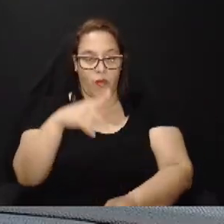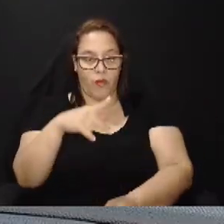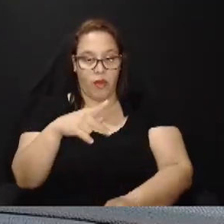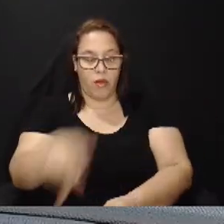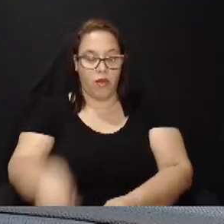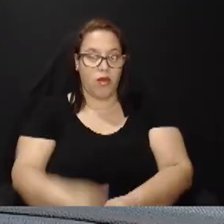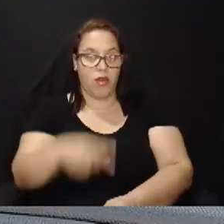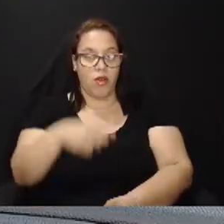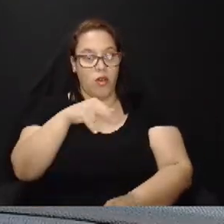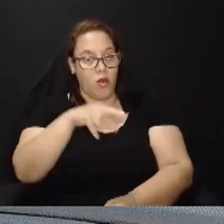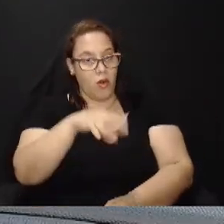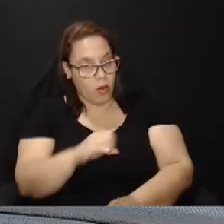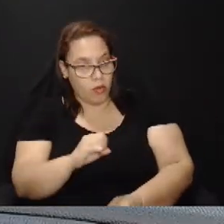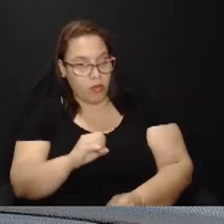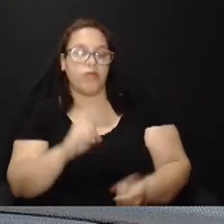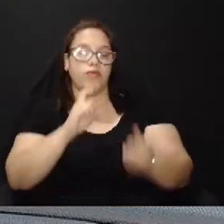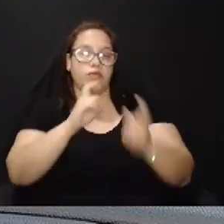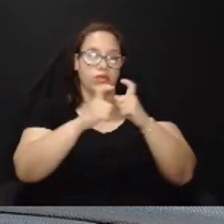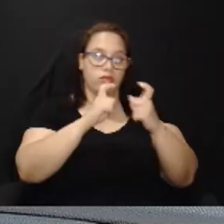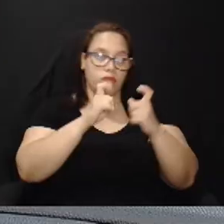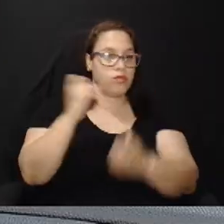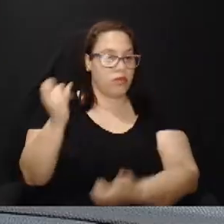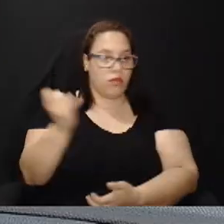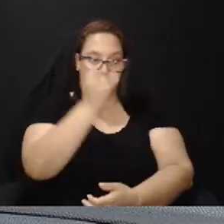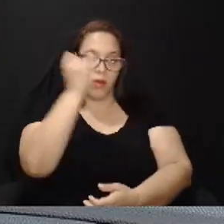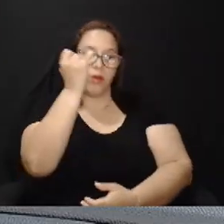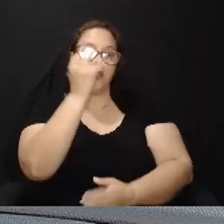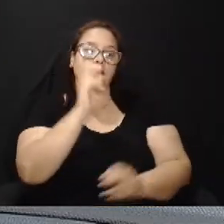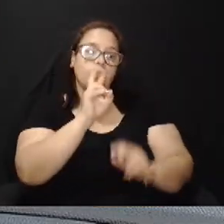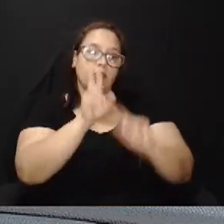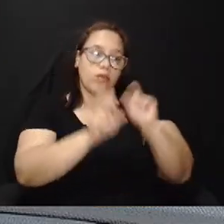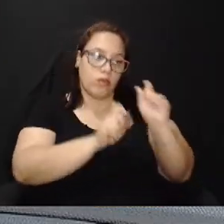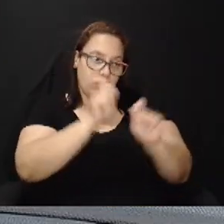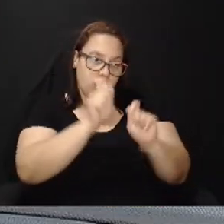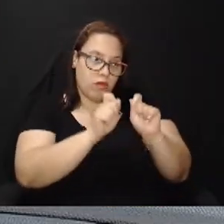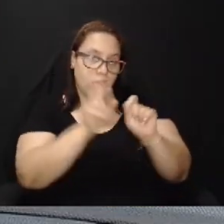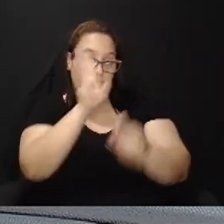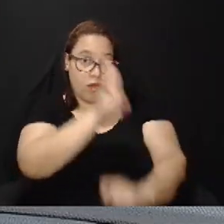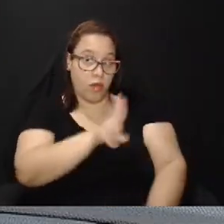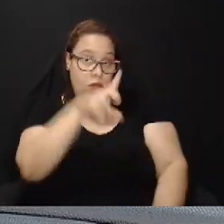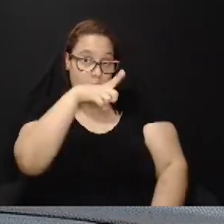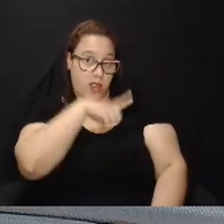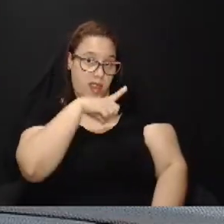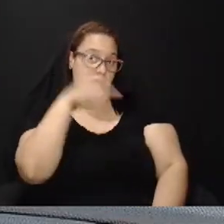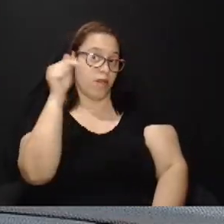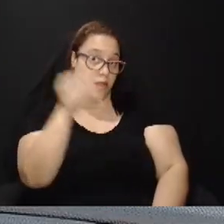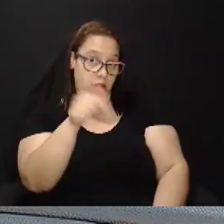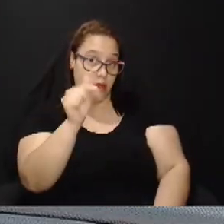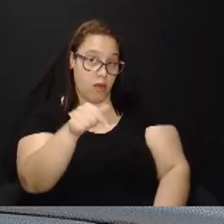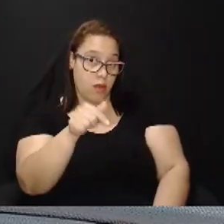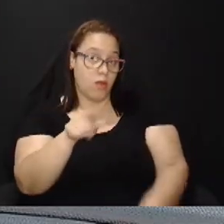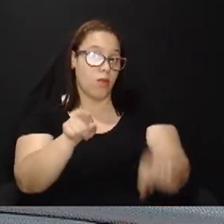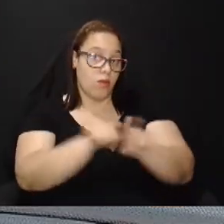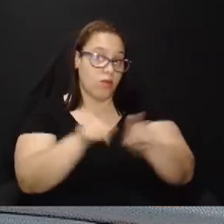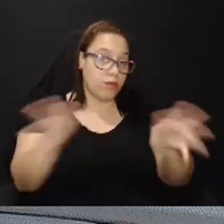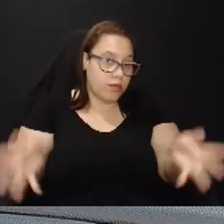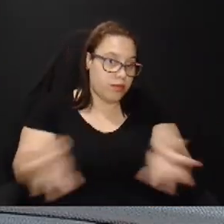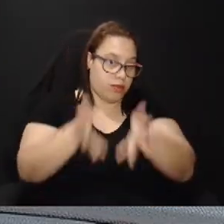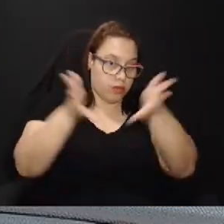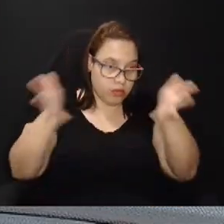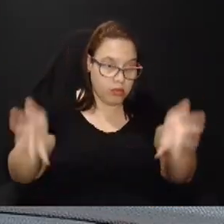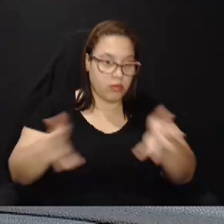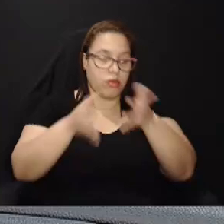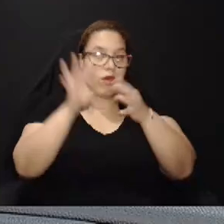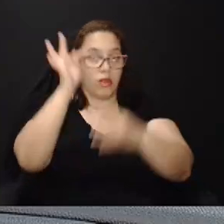tivemos uma reunião muito importante a respeito de uma universidade que tem aqui no município, que também promove essa condição técnica para